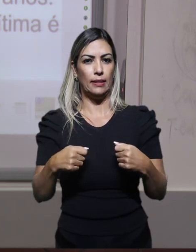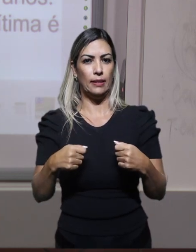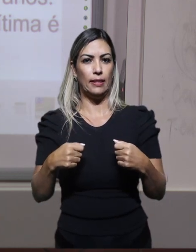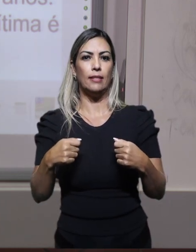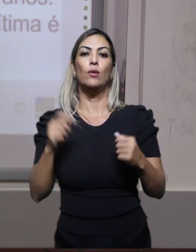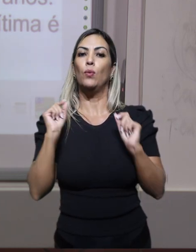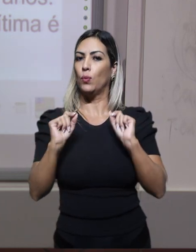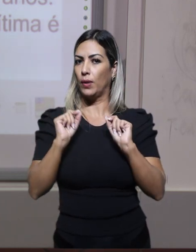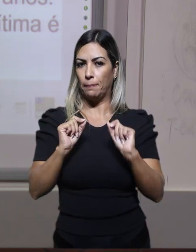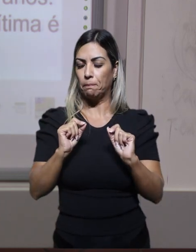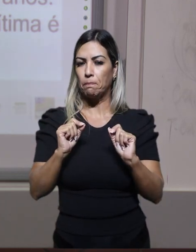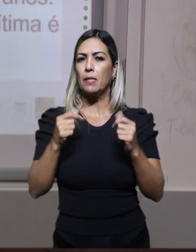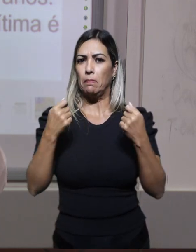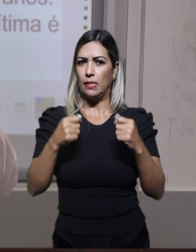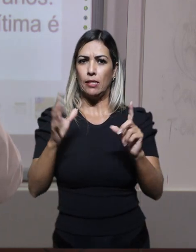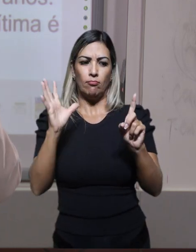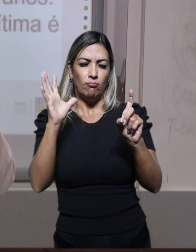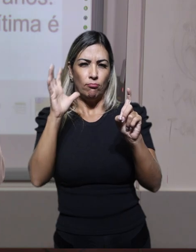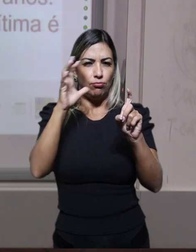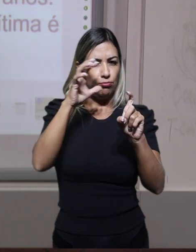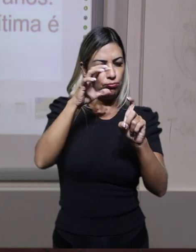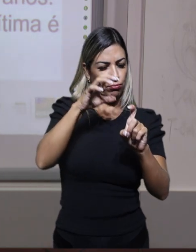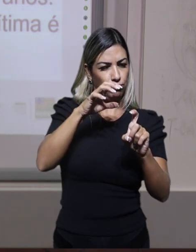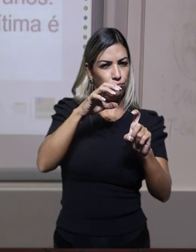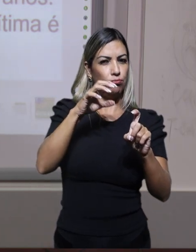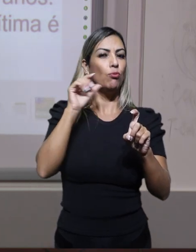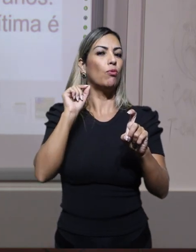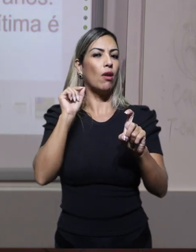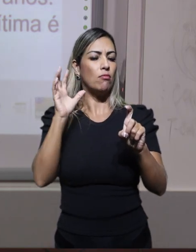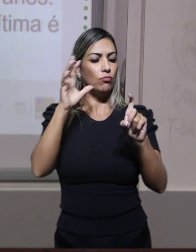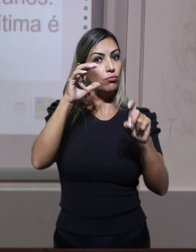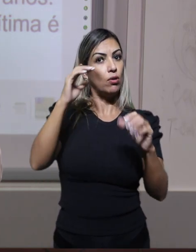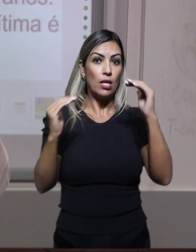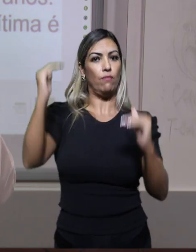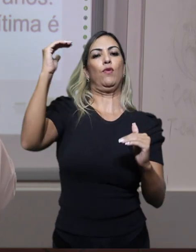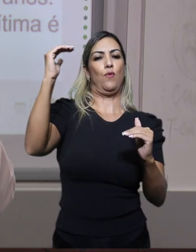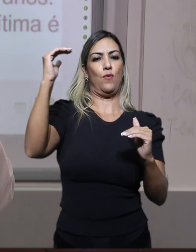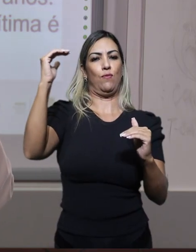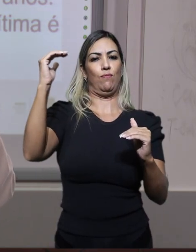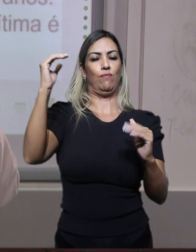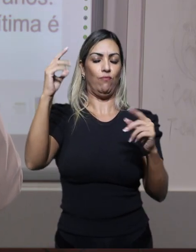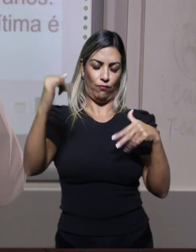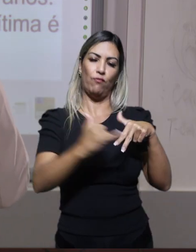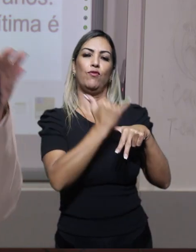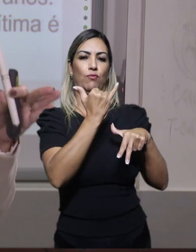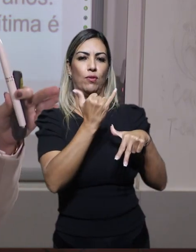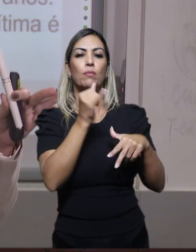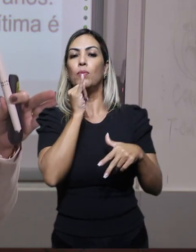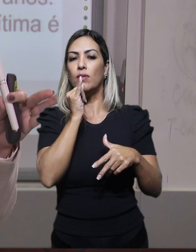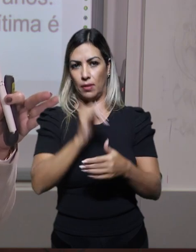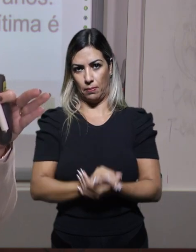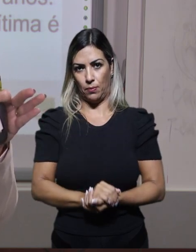é preciso necessariamente que haja essa condição inferior da vítima. Por